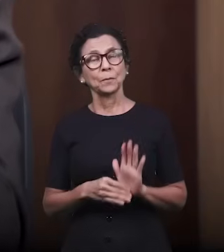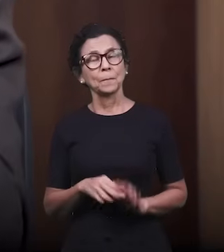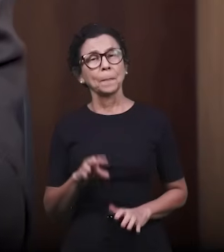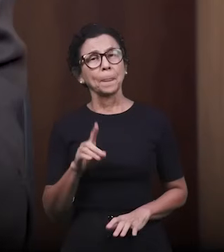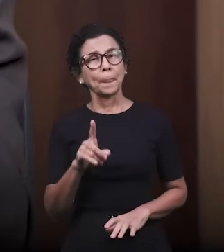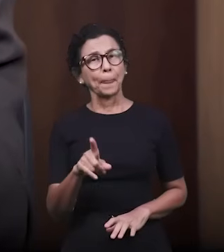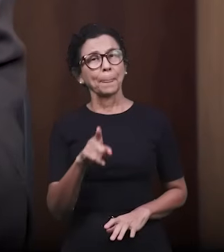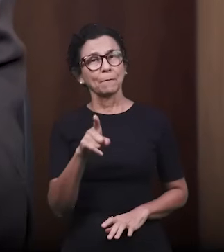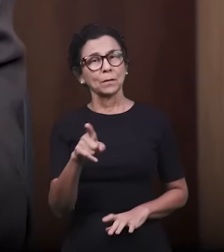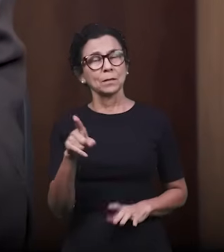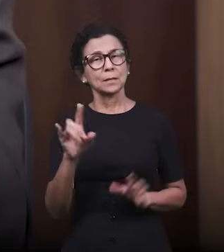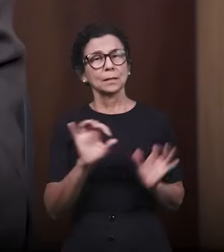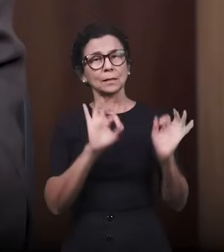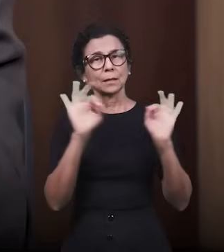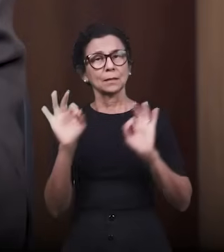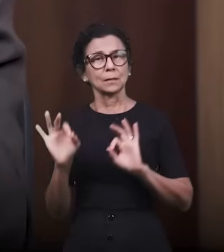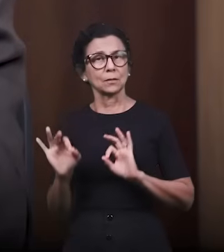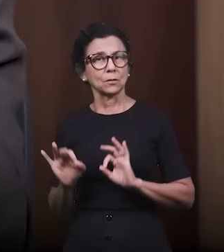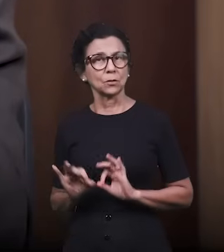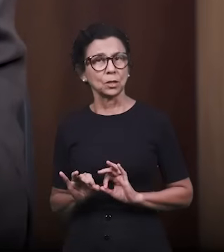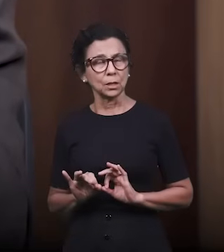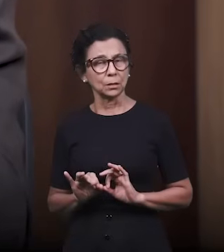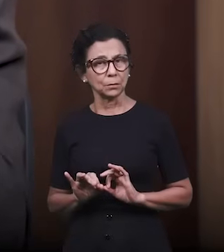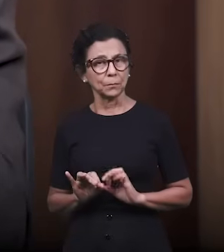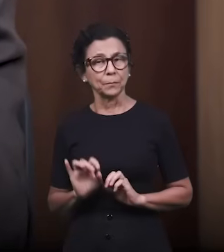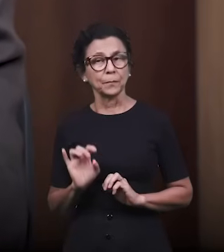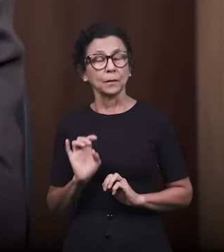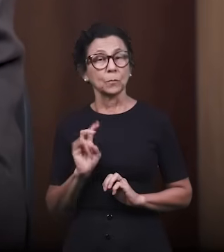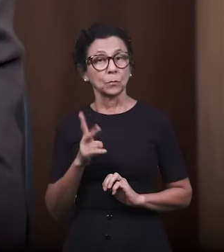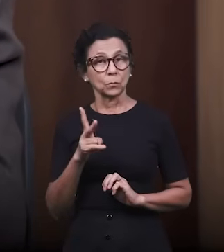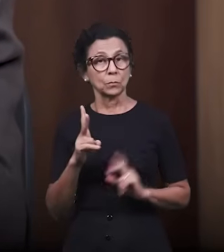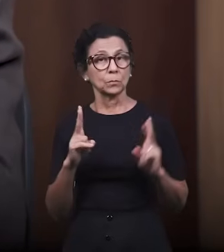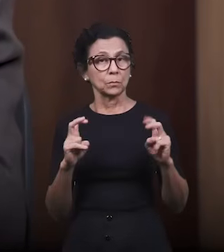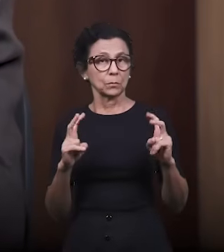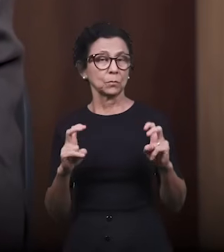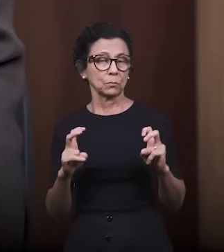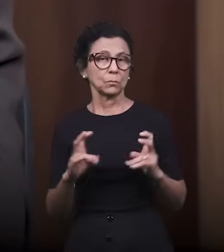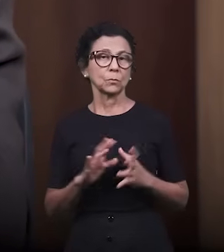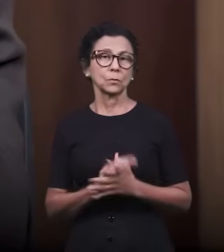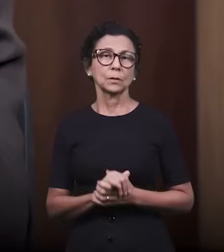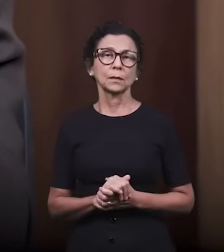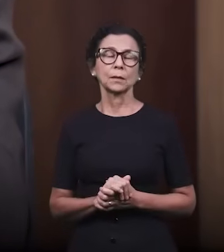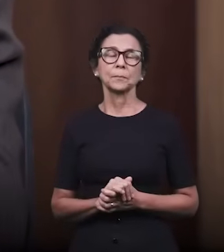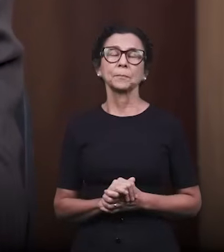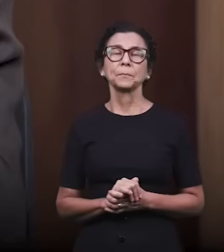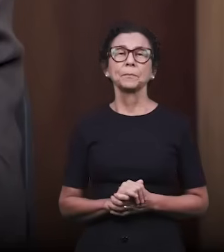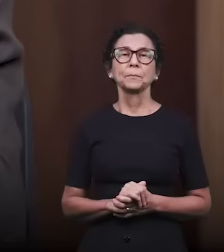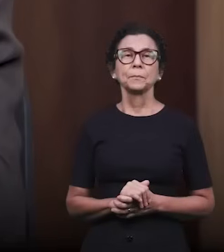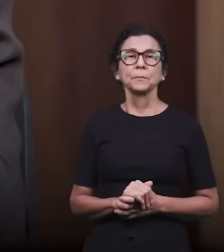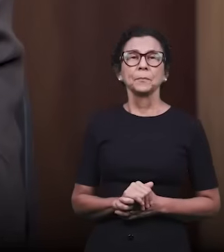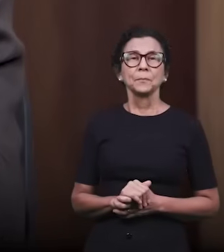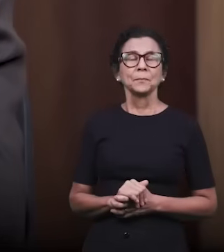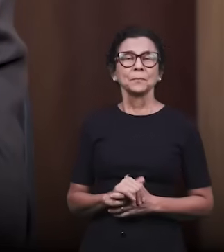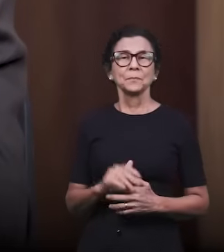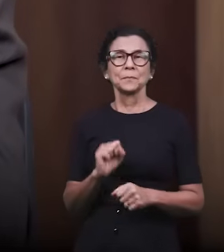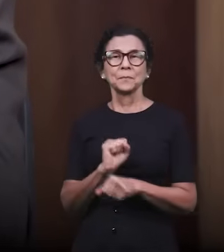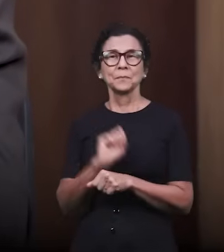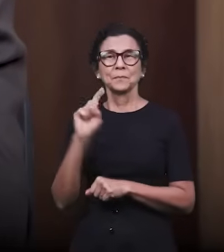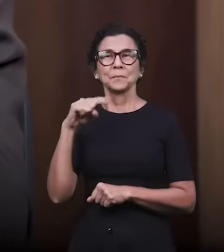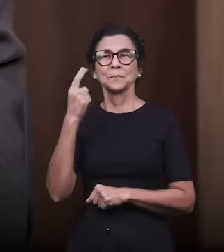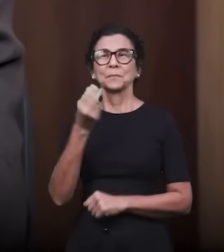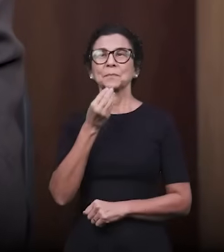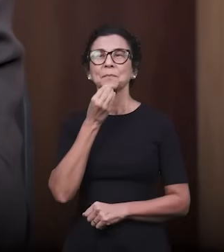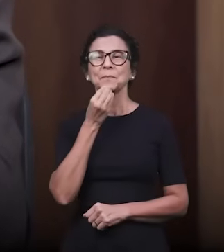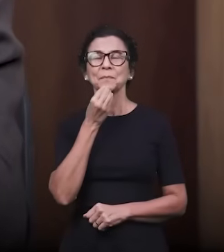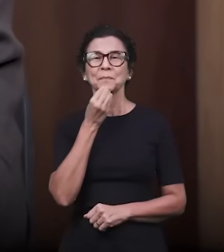dizer para aqueles que estão participando conosco que nós vamos dar continuidade a este assunto, vamos falar mais ainda sobre este assunto, e eu te espero